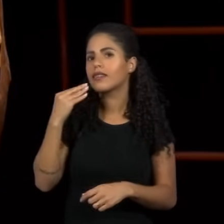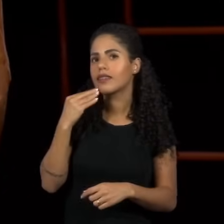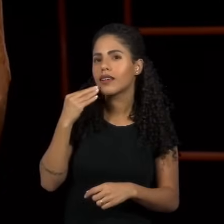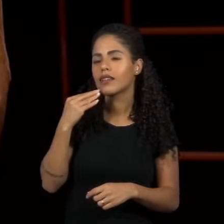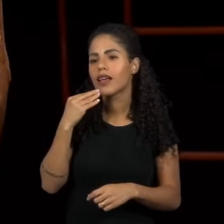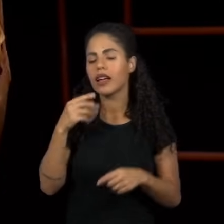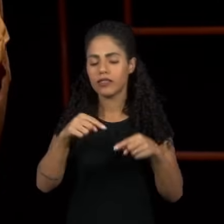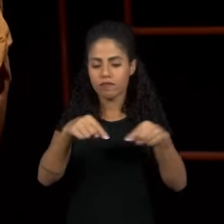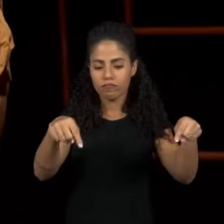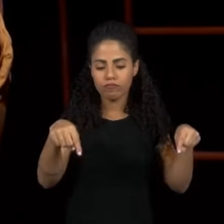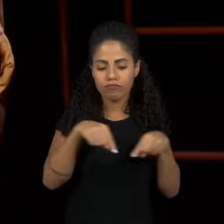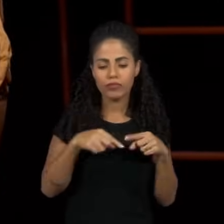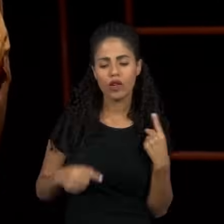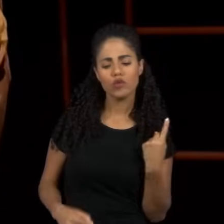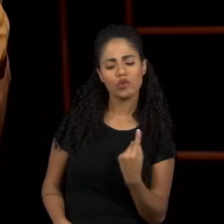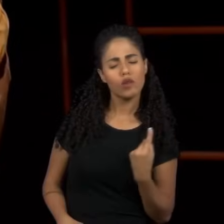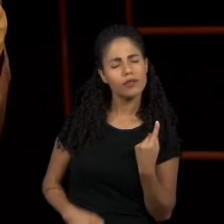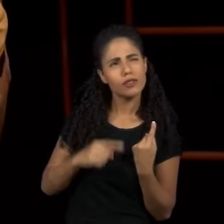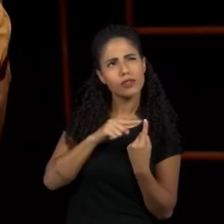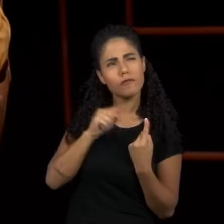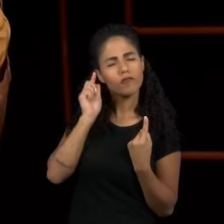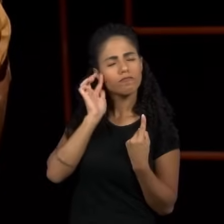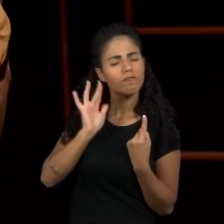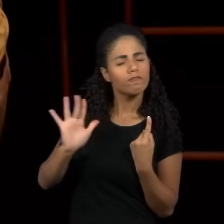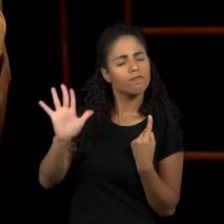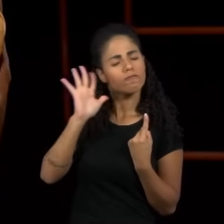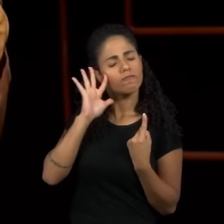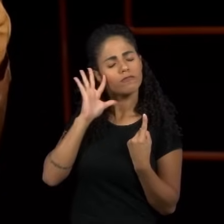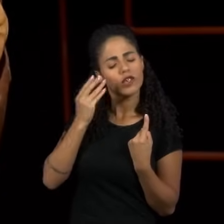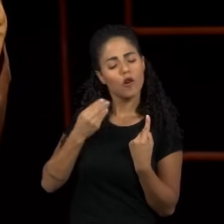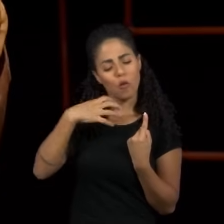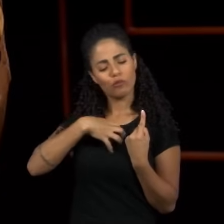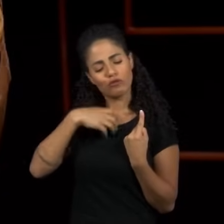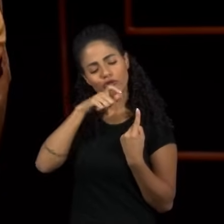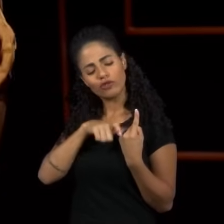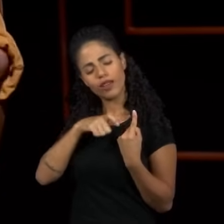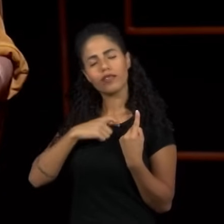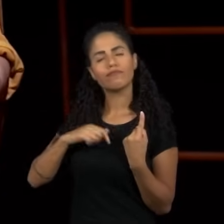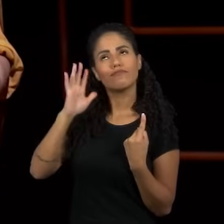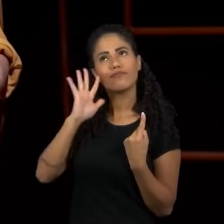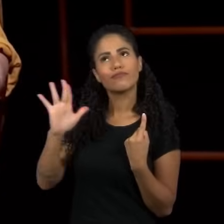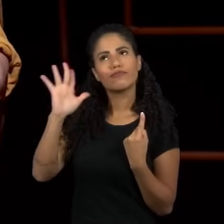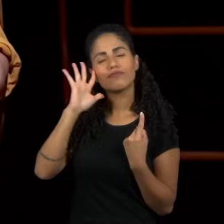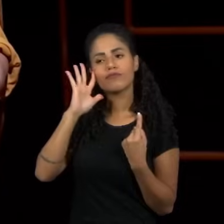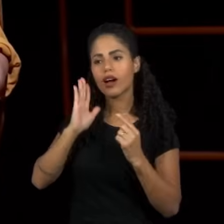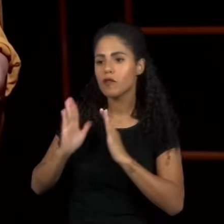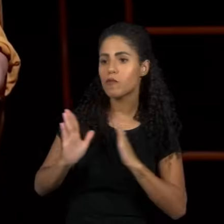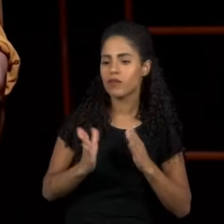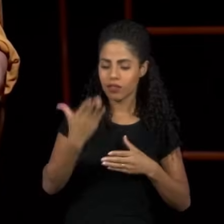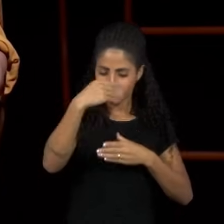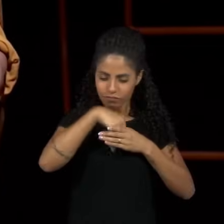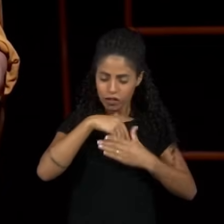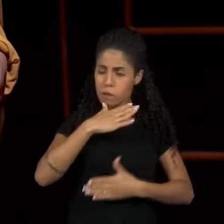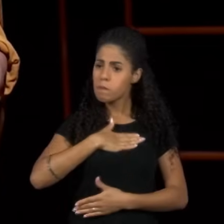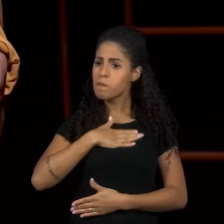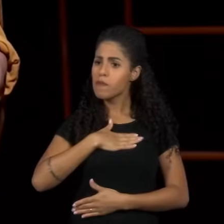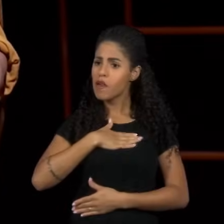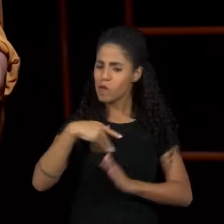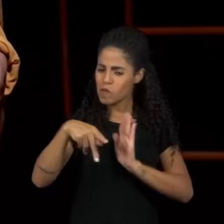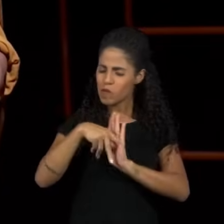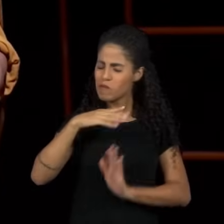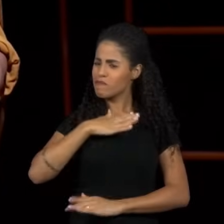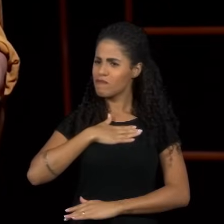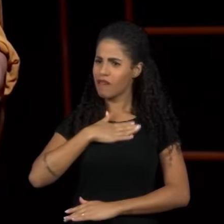pouco isolada e poder ver o que, que eu... É um processo muito interno e eu sou